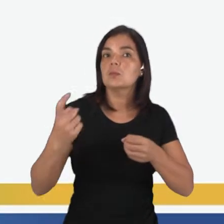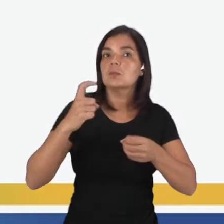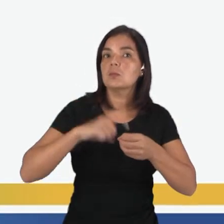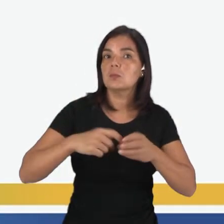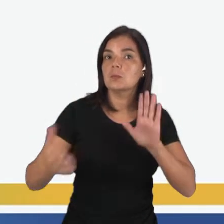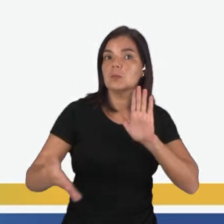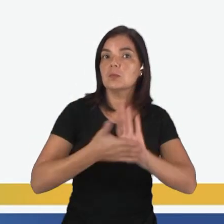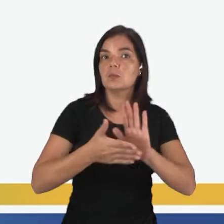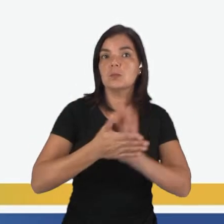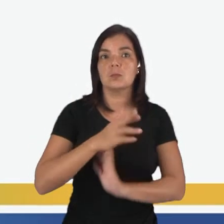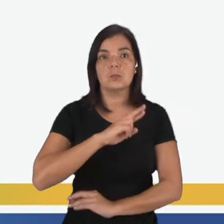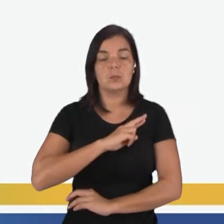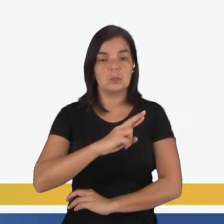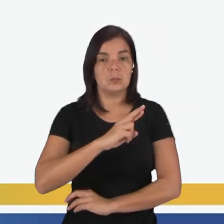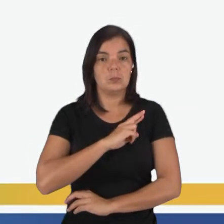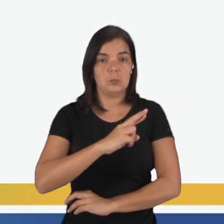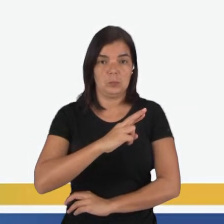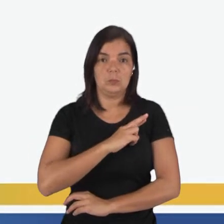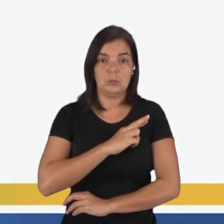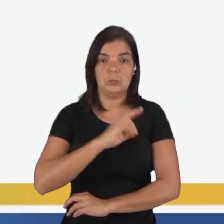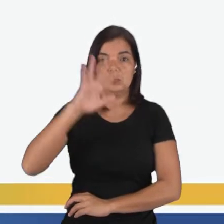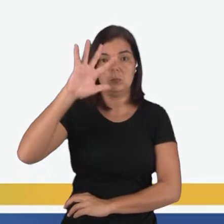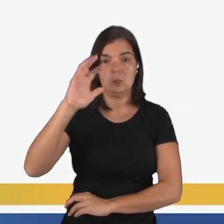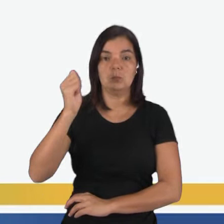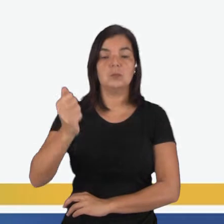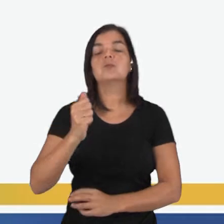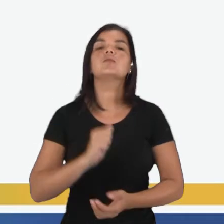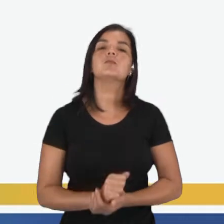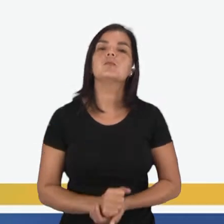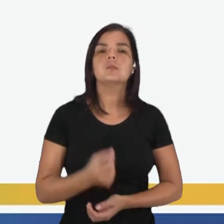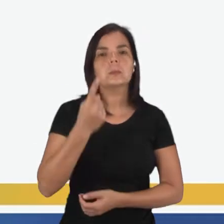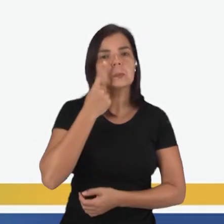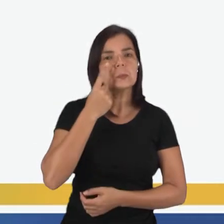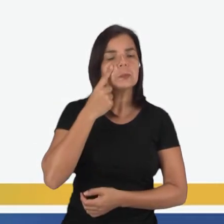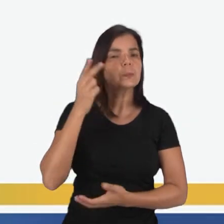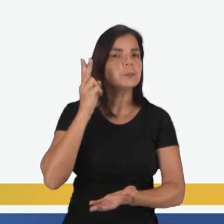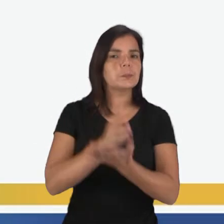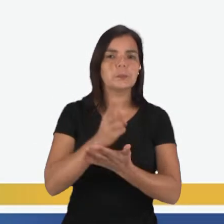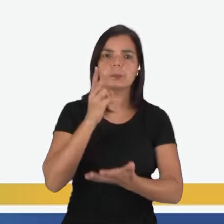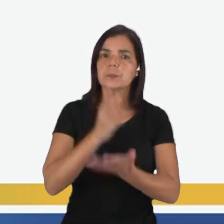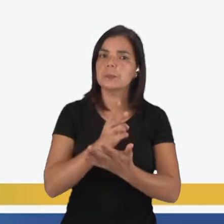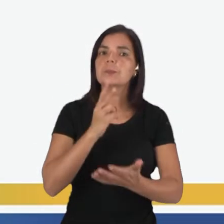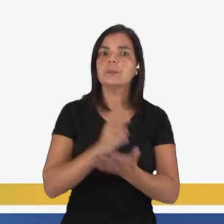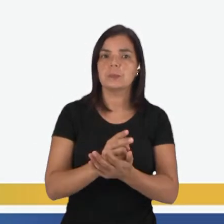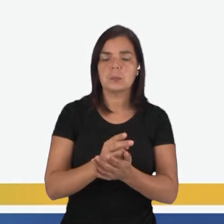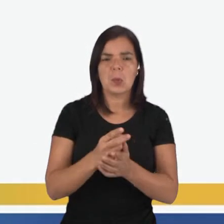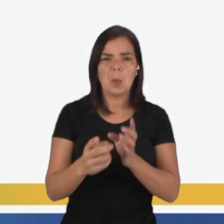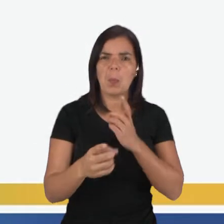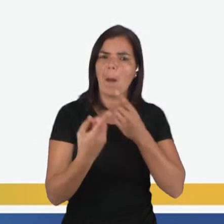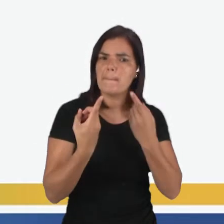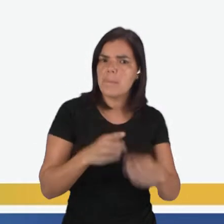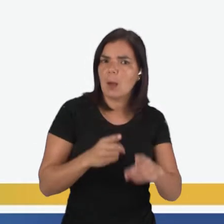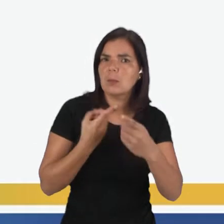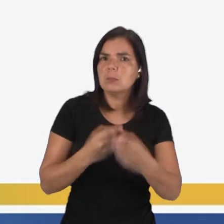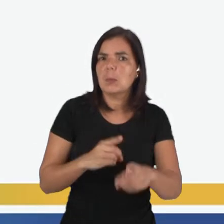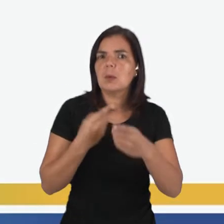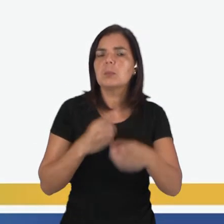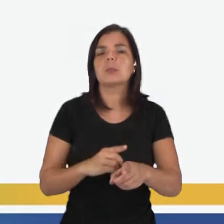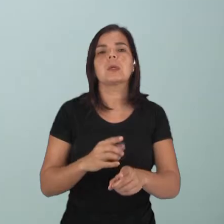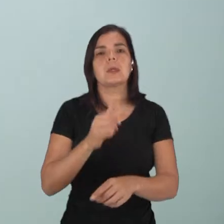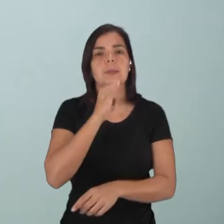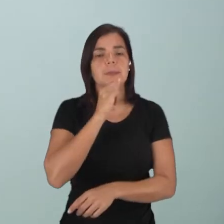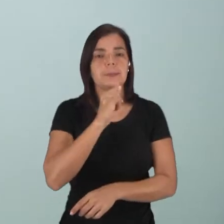voltado especificamente para as religiões de matriz africana. Então, a gente vê constantemente uma perseguição, né? No